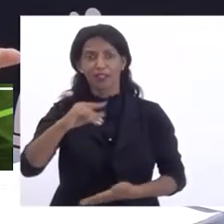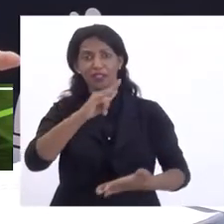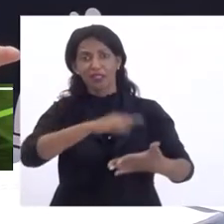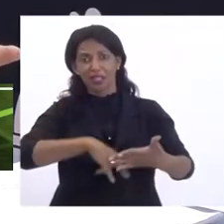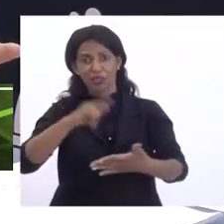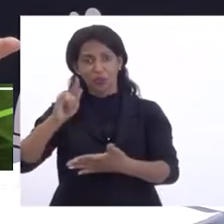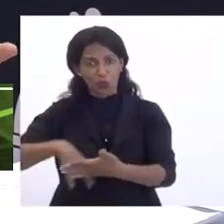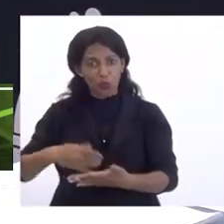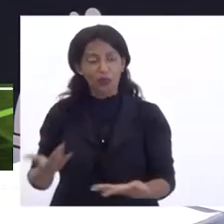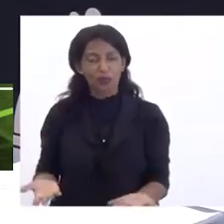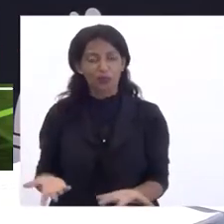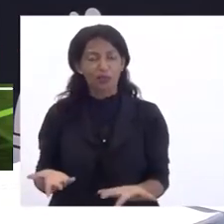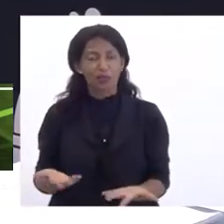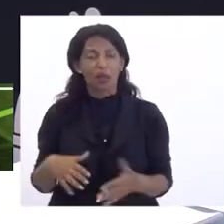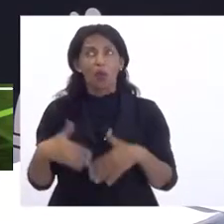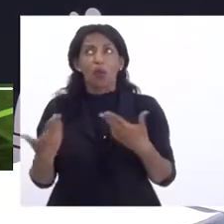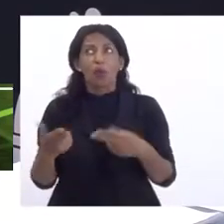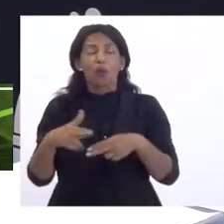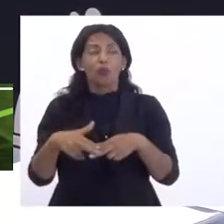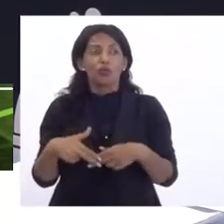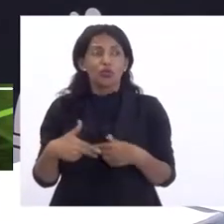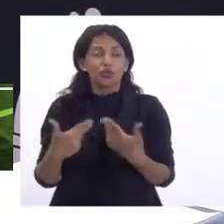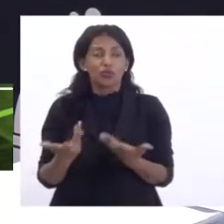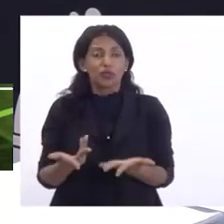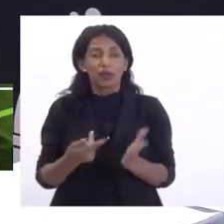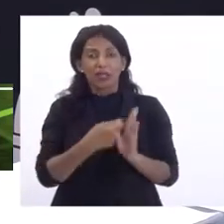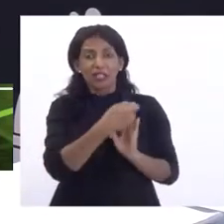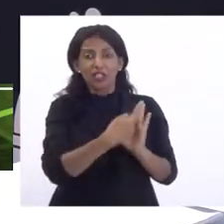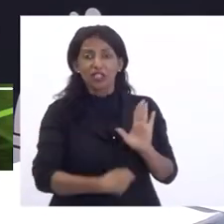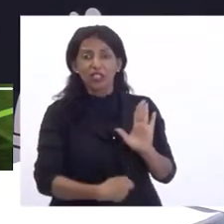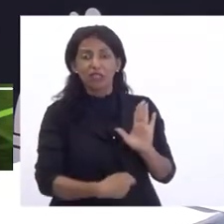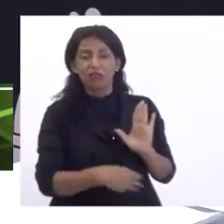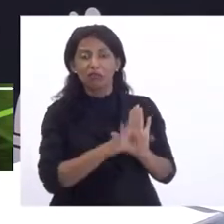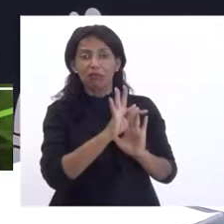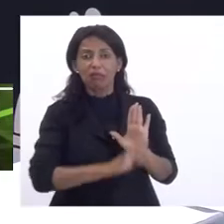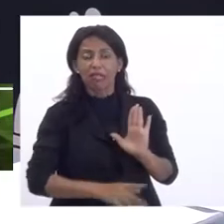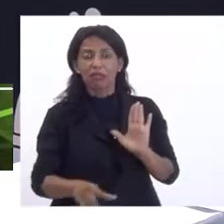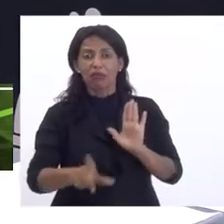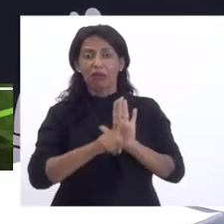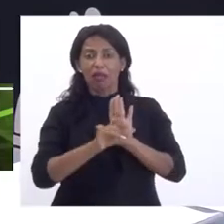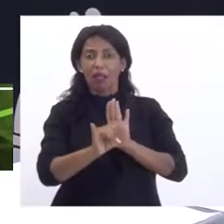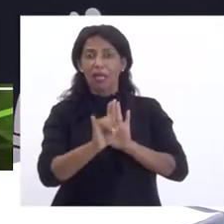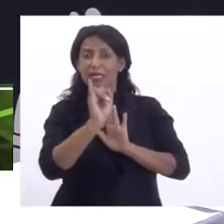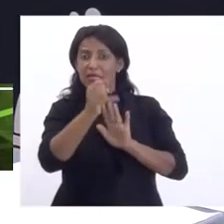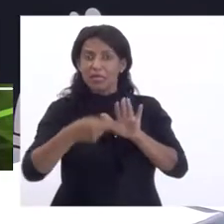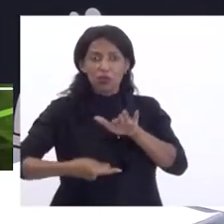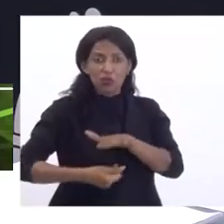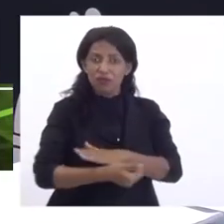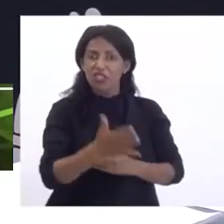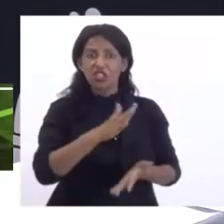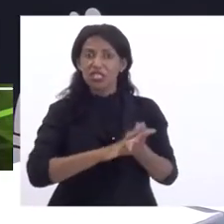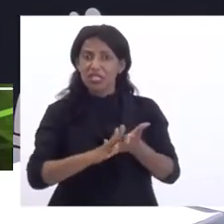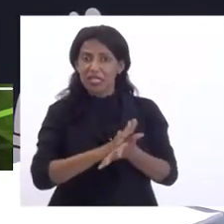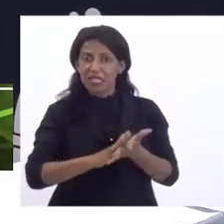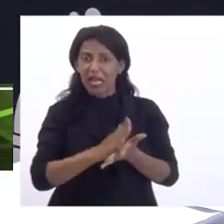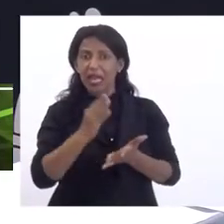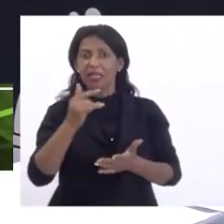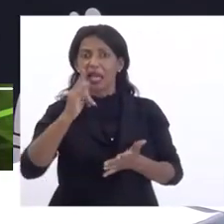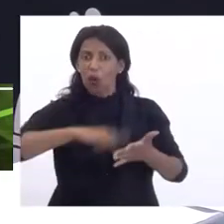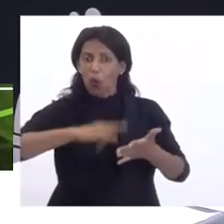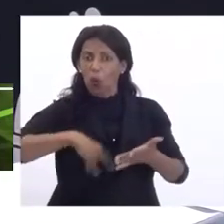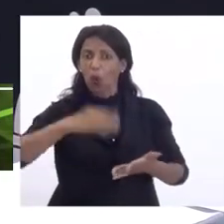contas, que motivo será? E está escrito no texto da lei que, caso não investisse, as contas seriam